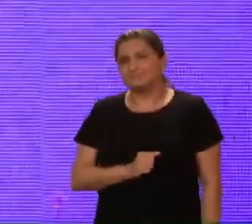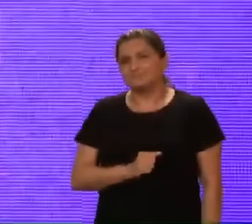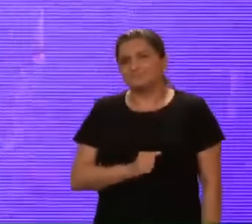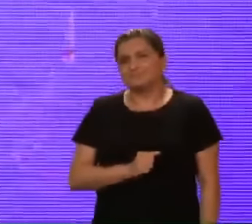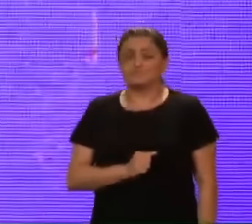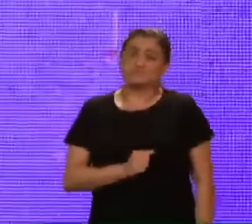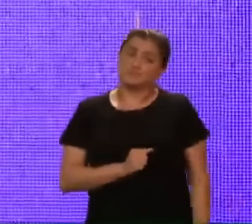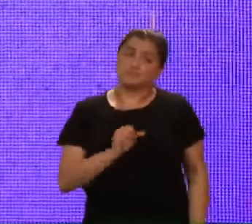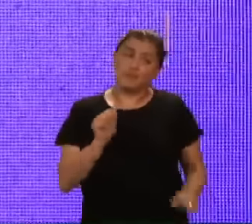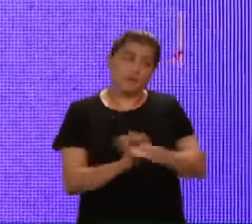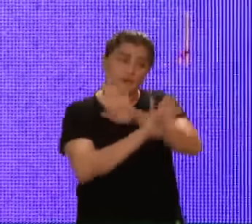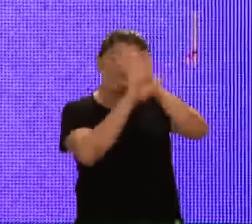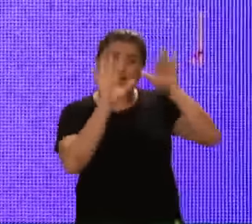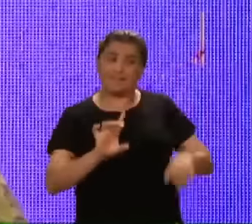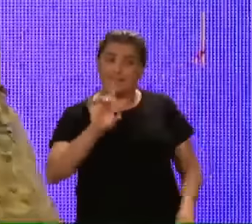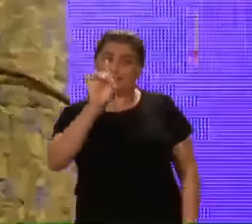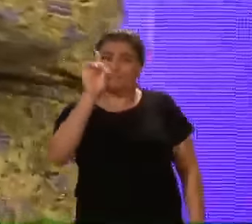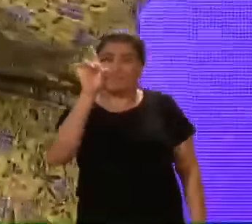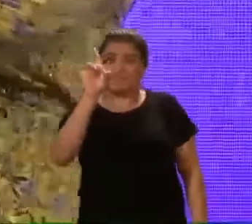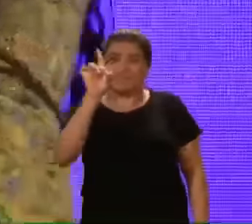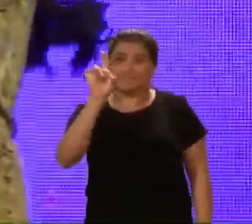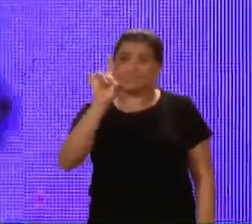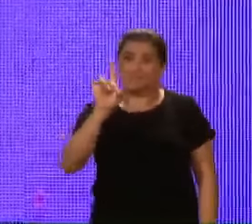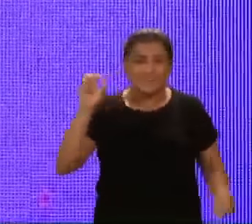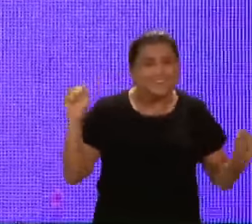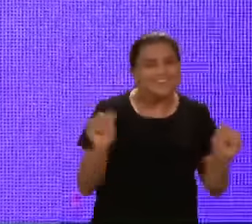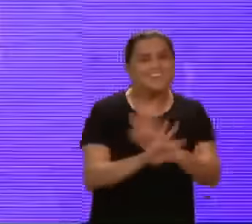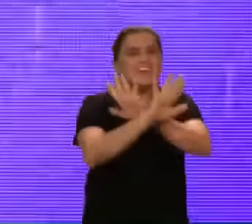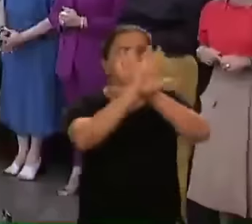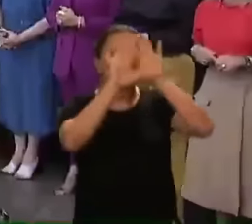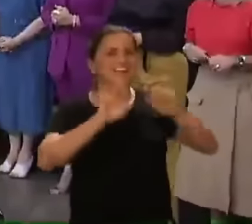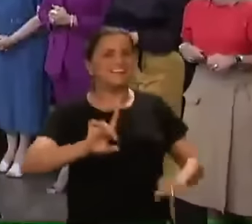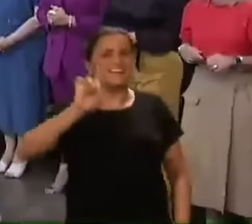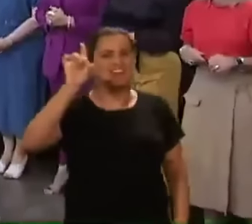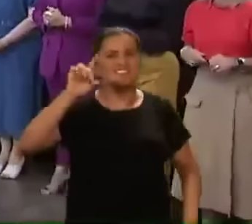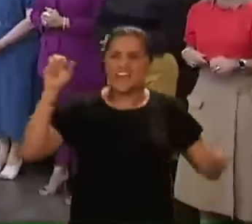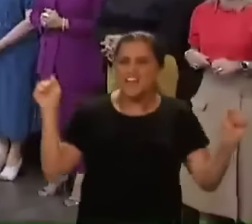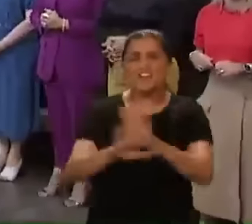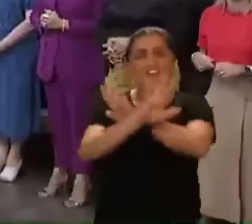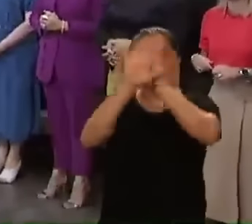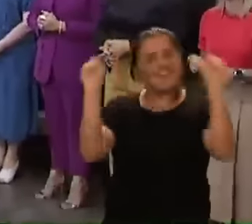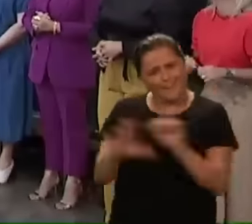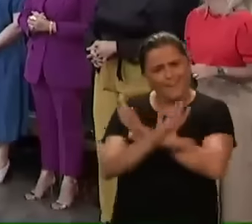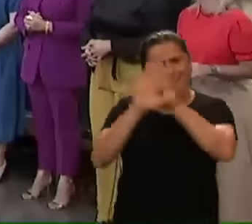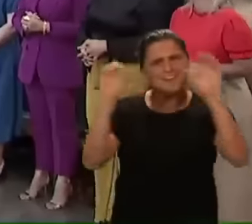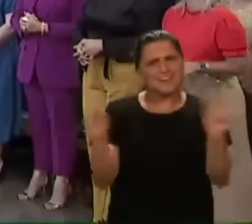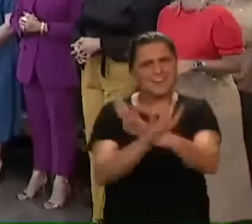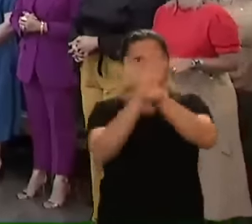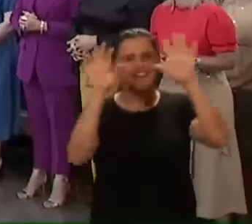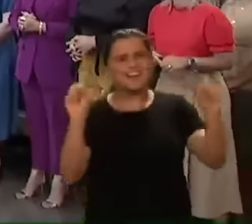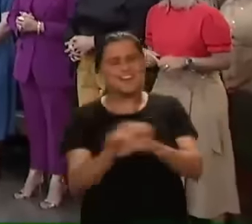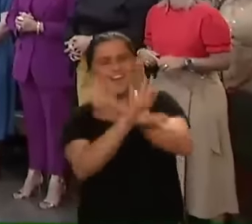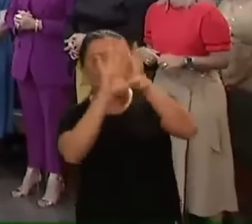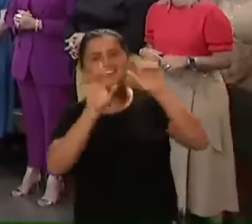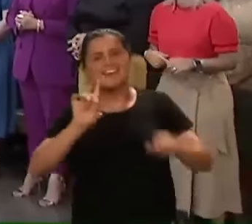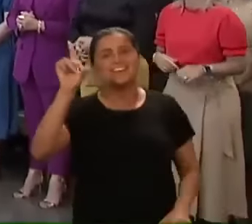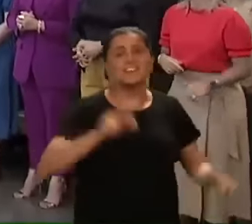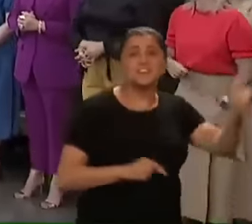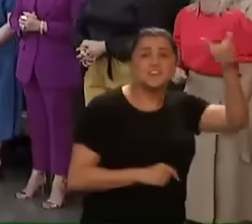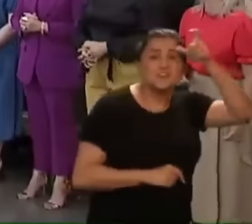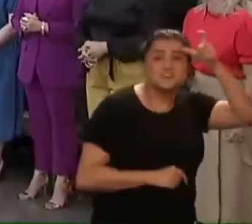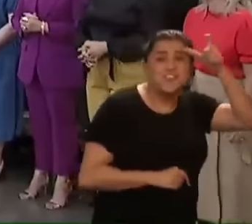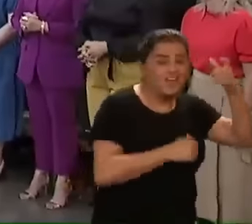você... Glória a Deus. Aí daqui a pouquinho, glória a Deus. Daqui a pouco você tá no glória, glória, glória, minha irmã. Não tem diabo que resiste